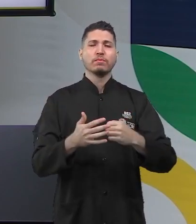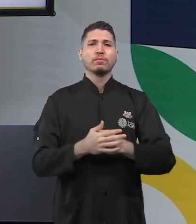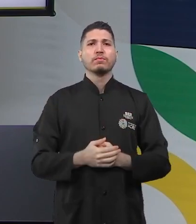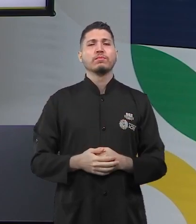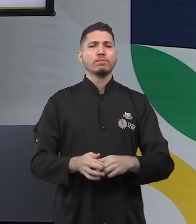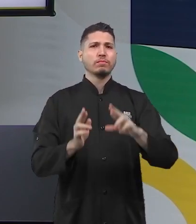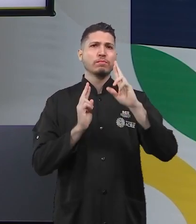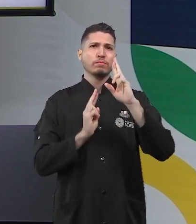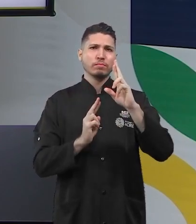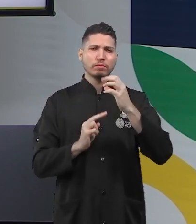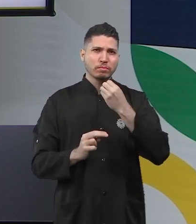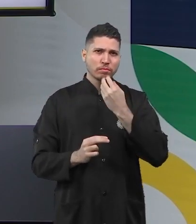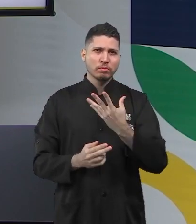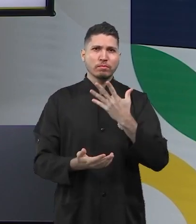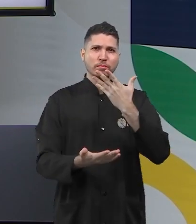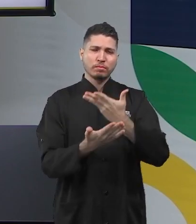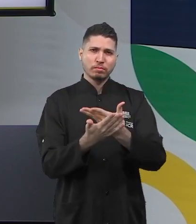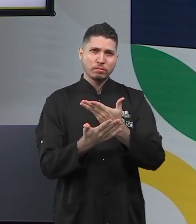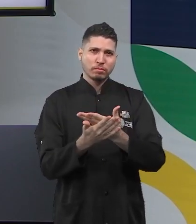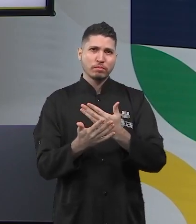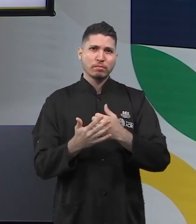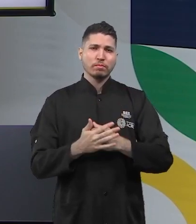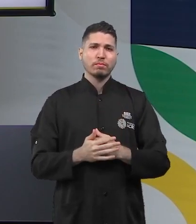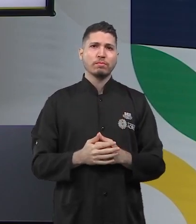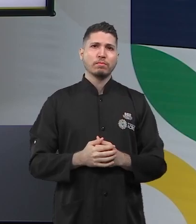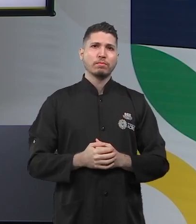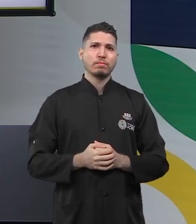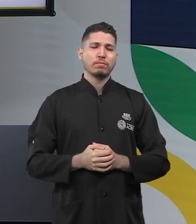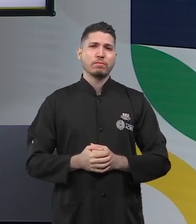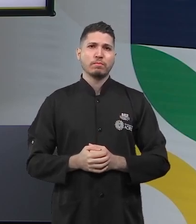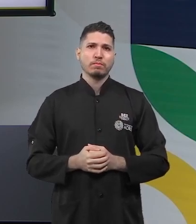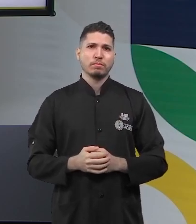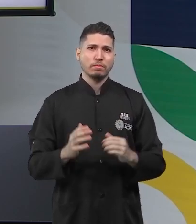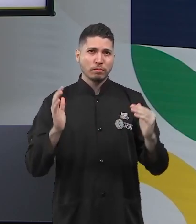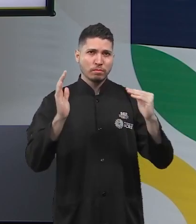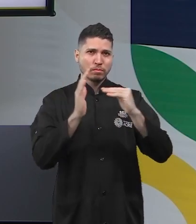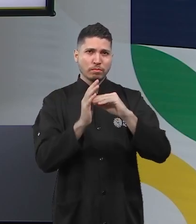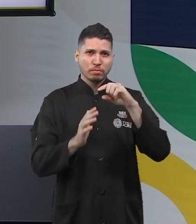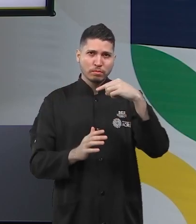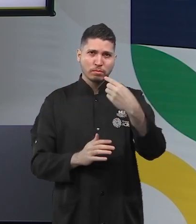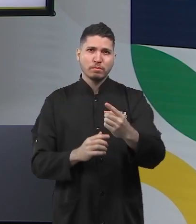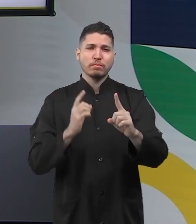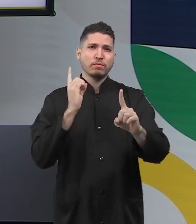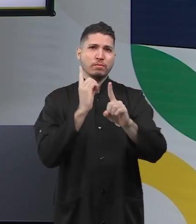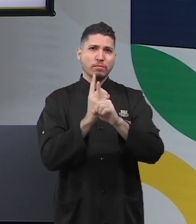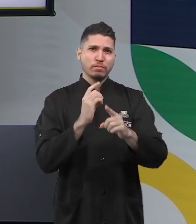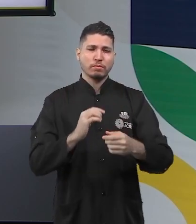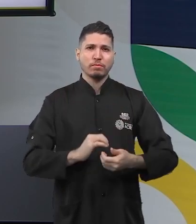todos bons estudos e até o nosso próximo encontro.